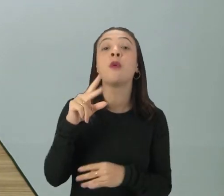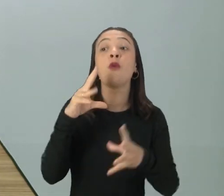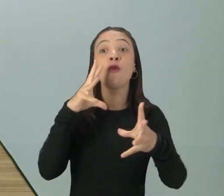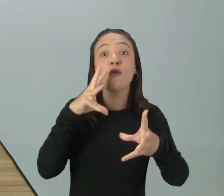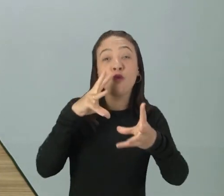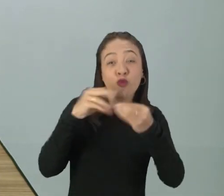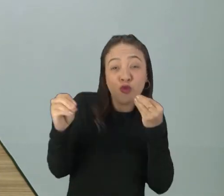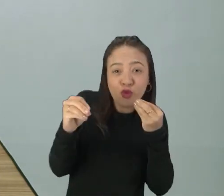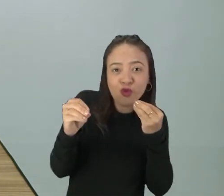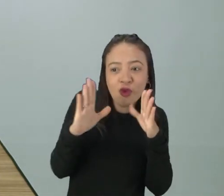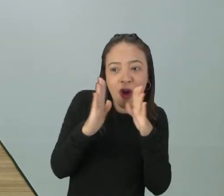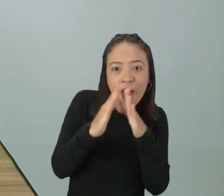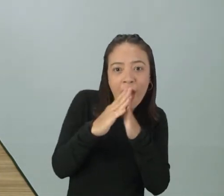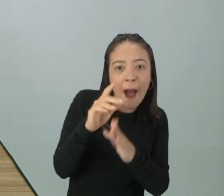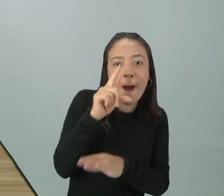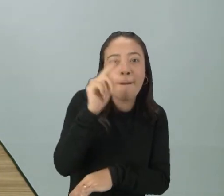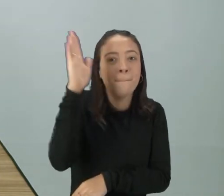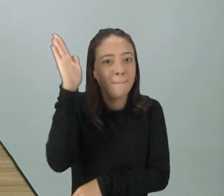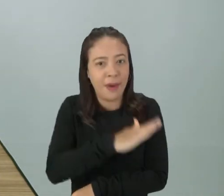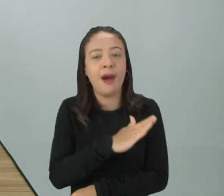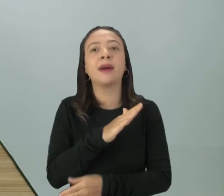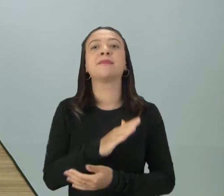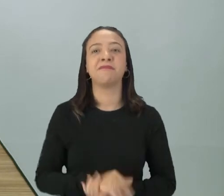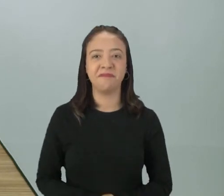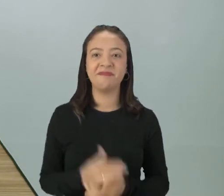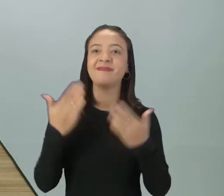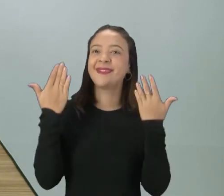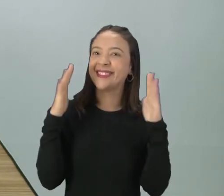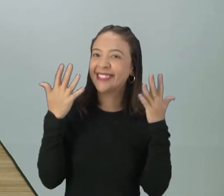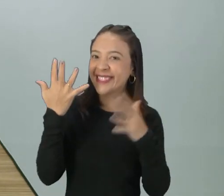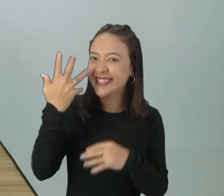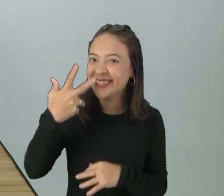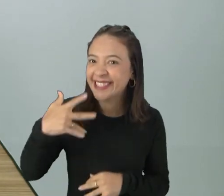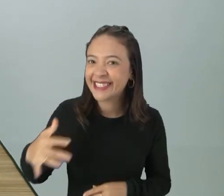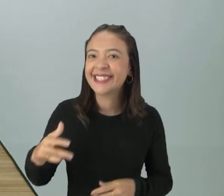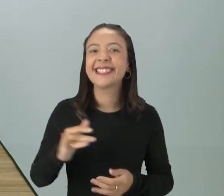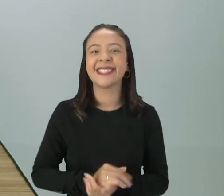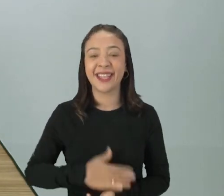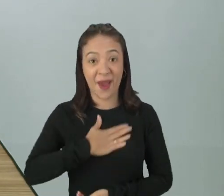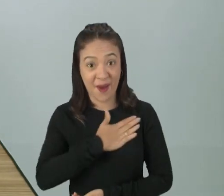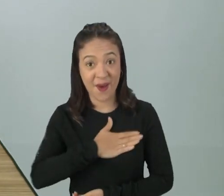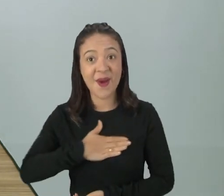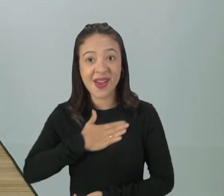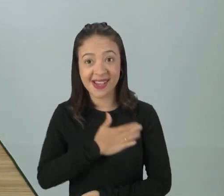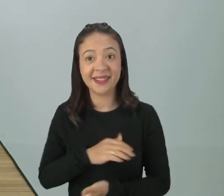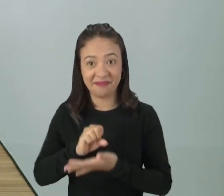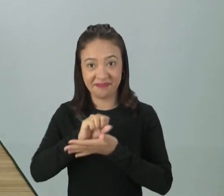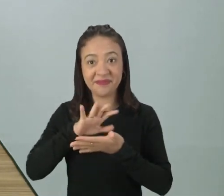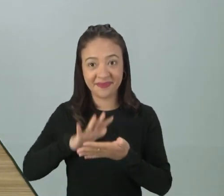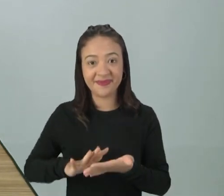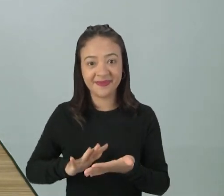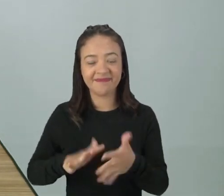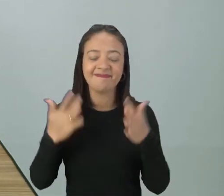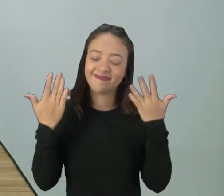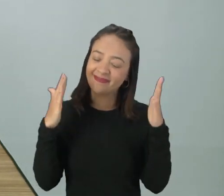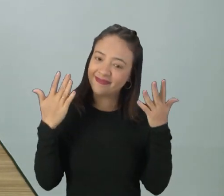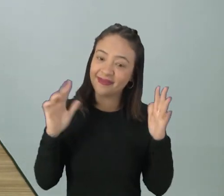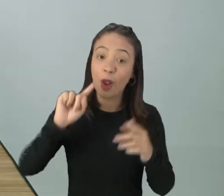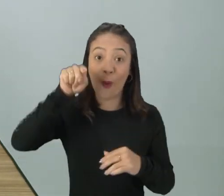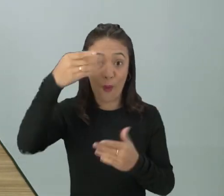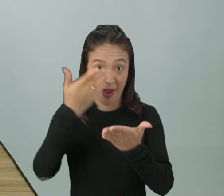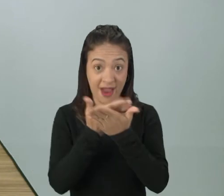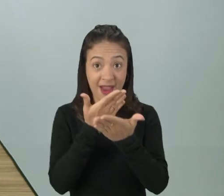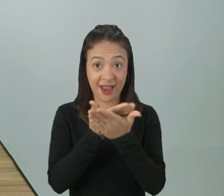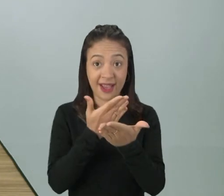da bruxa má. Muito bem, crianças! Gostaram dessas atividades? Muito bem, na próxima